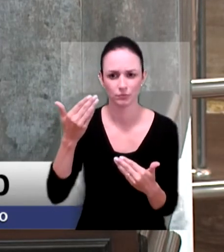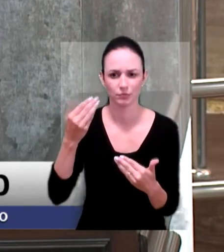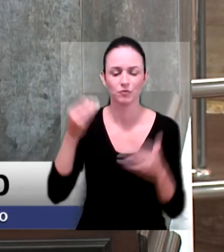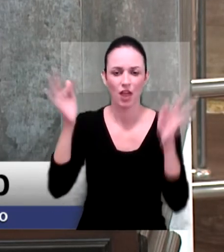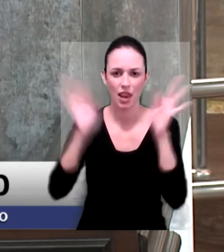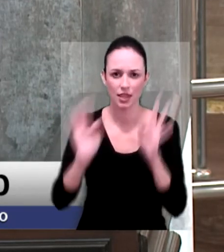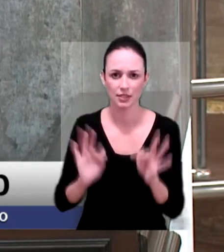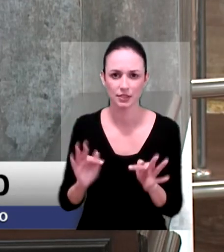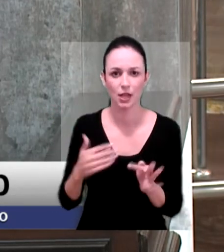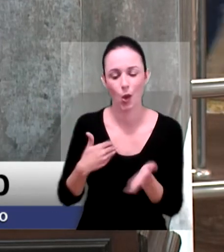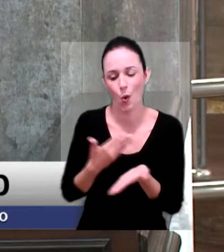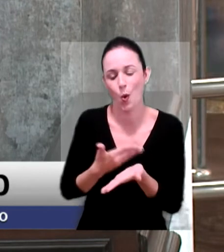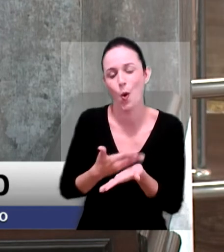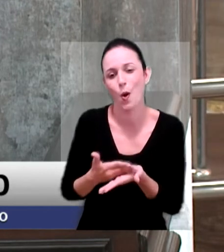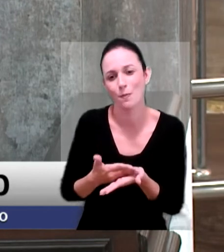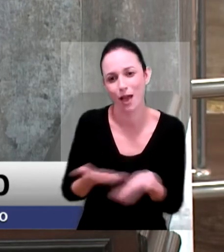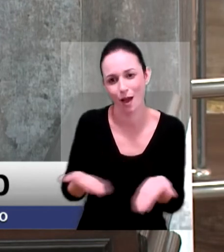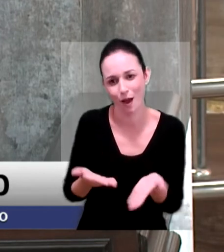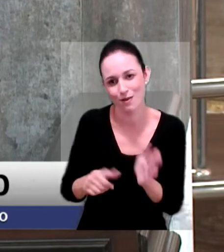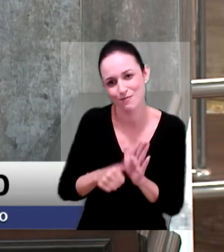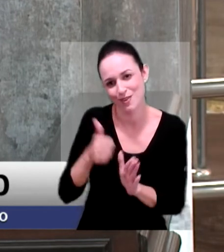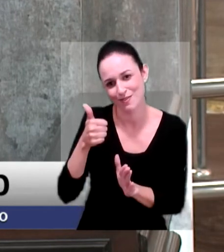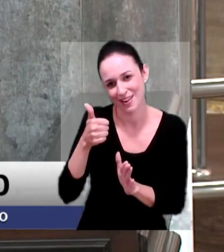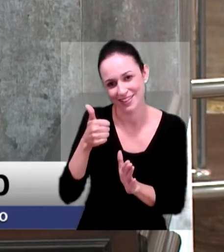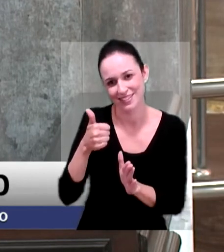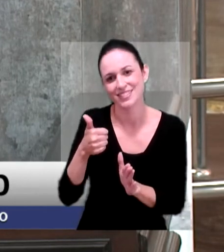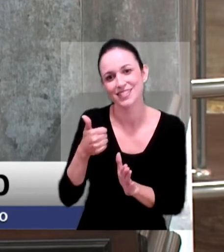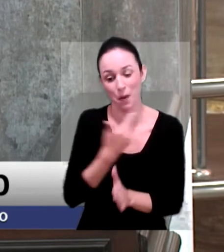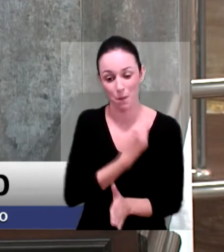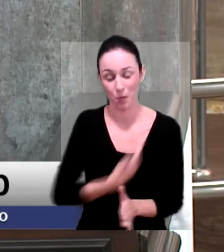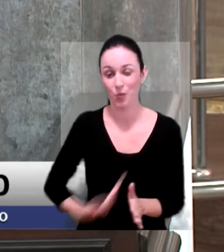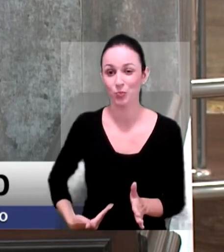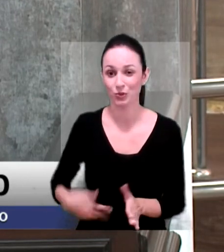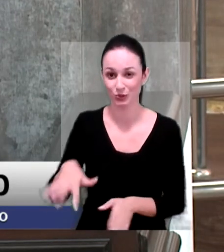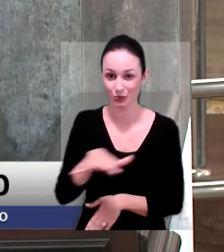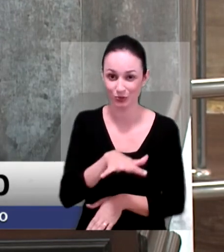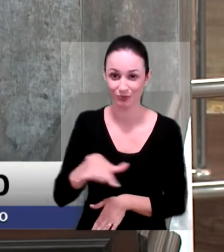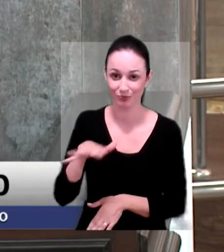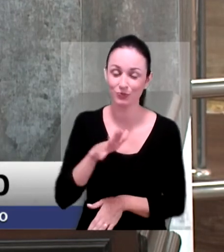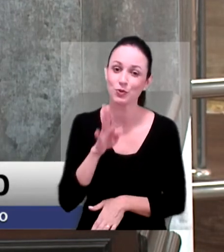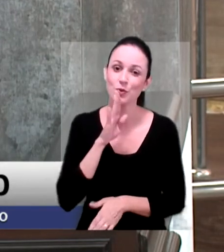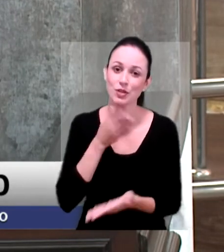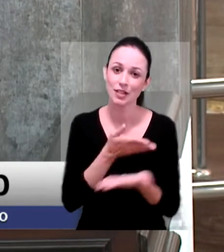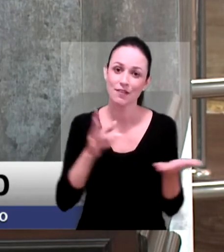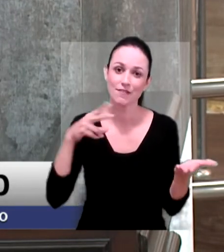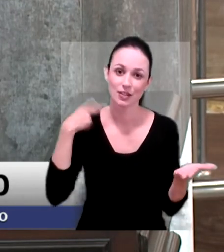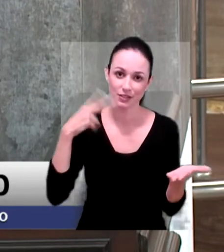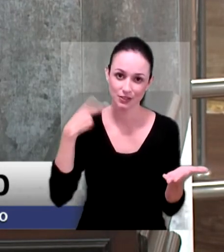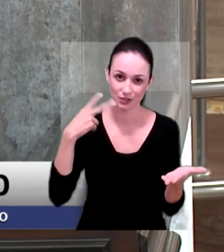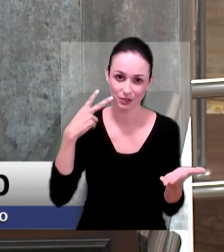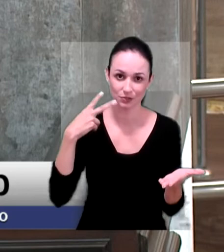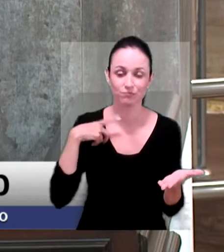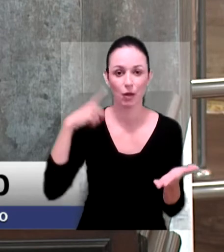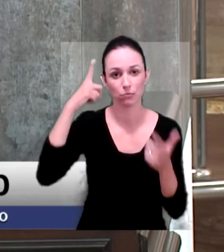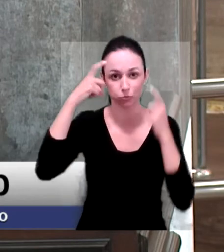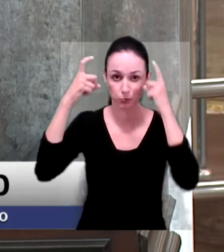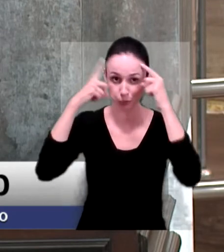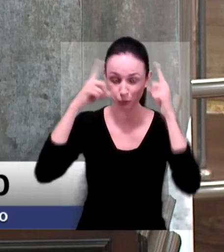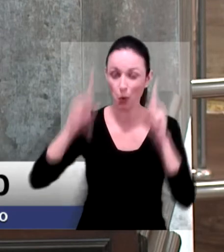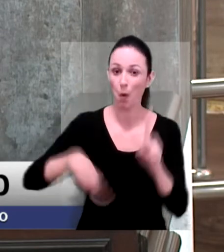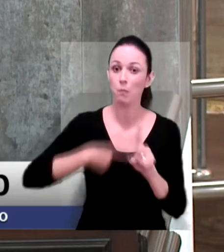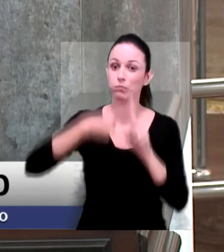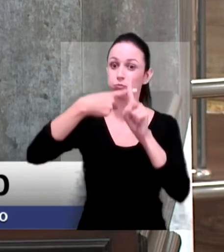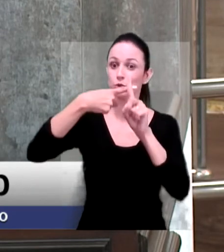vida pública, né? Estou muito feliz de estar conhecendo os nossos amigos vereadores, com ideias positivas, com ideias em pró